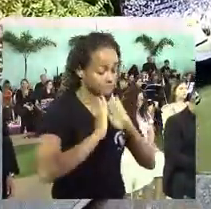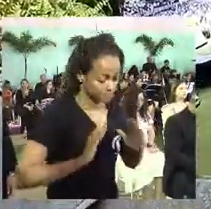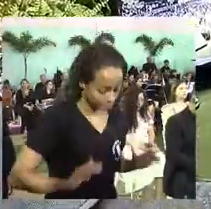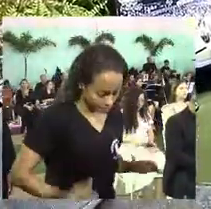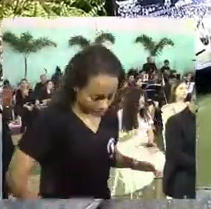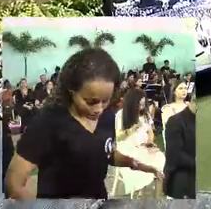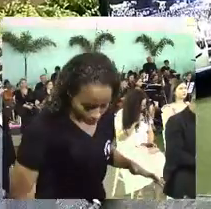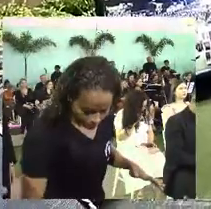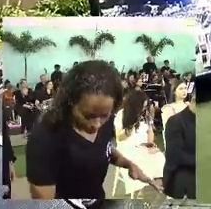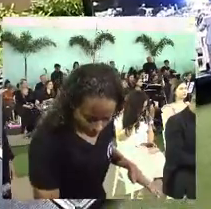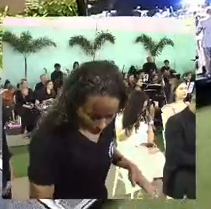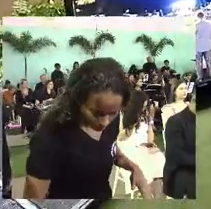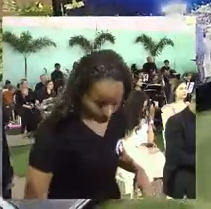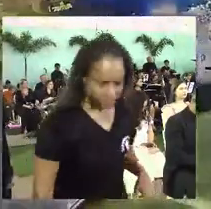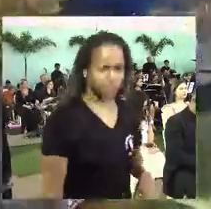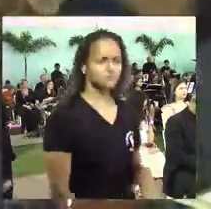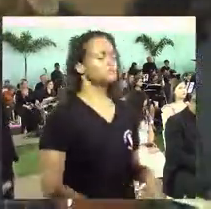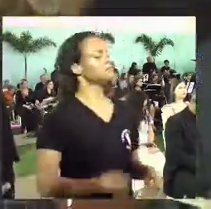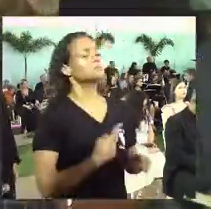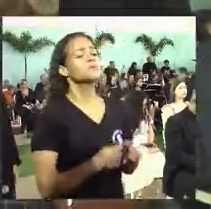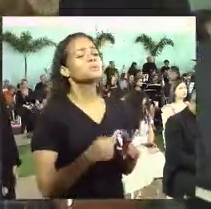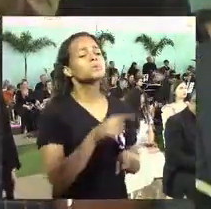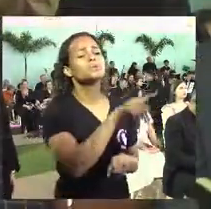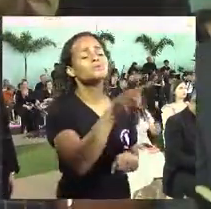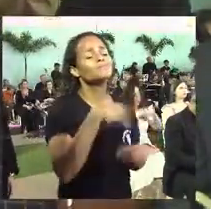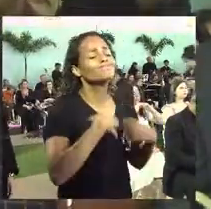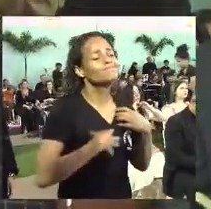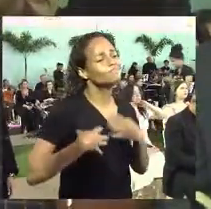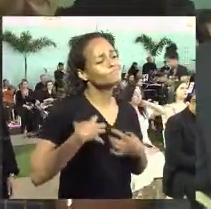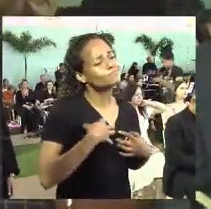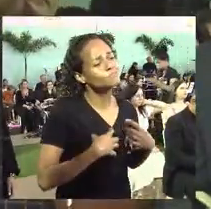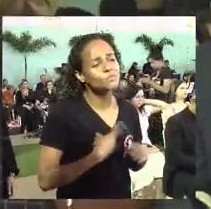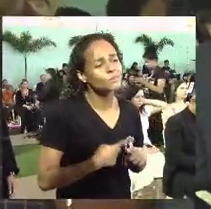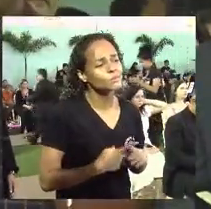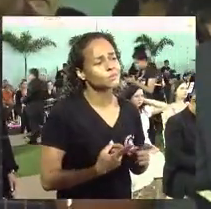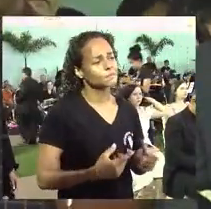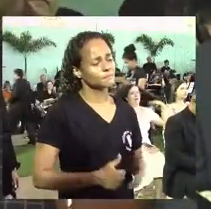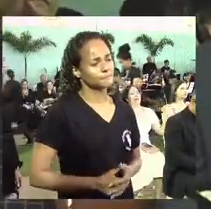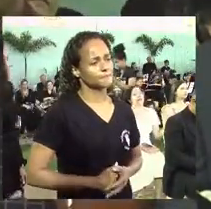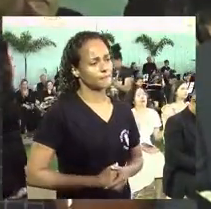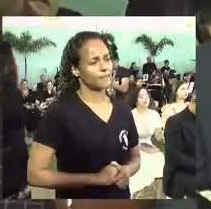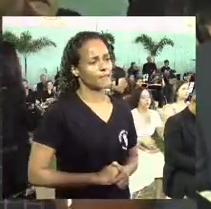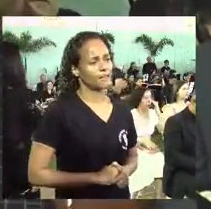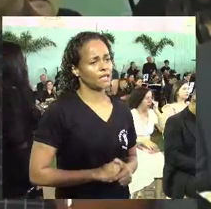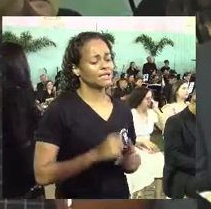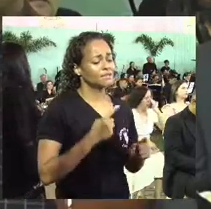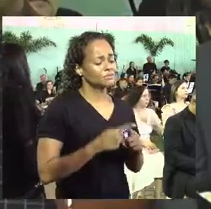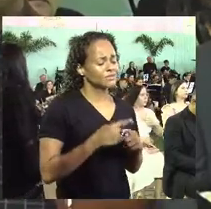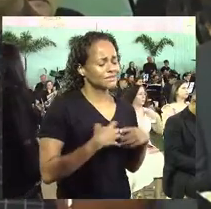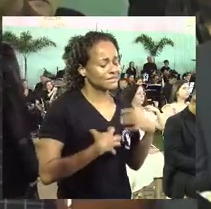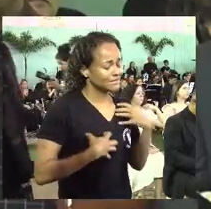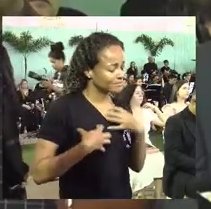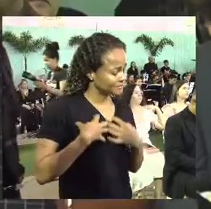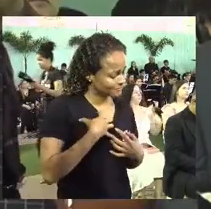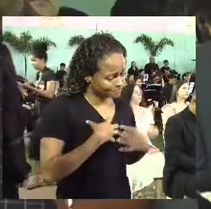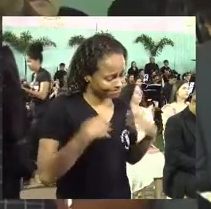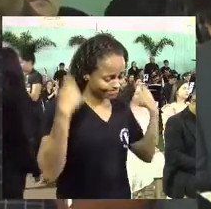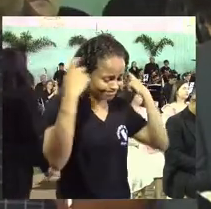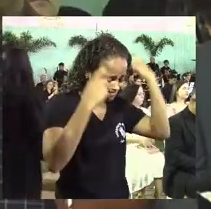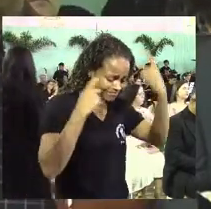Então por que te aflinges porque te afliges porque tinha inquietas